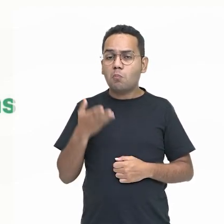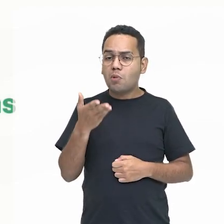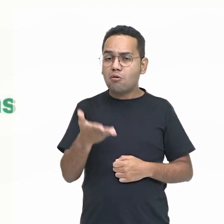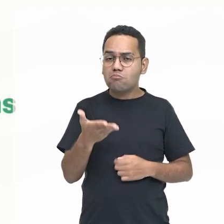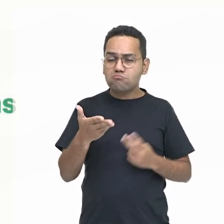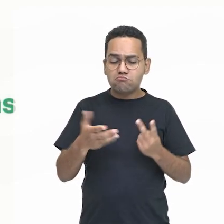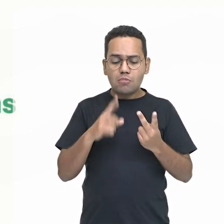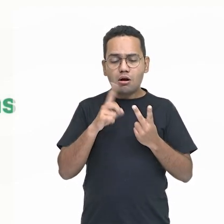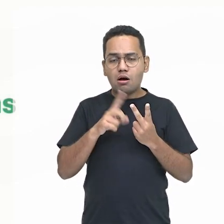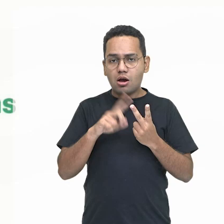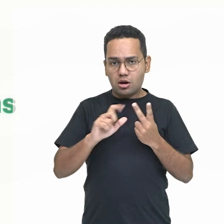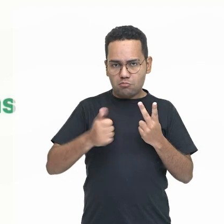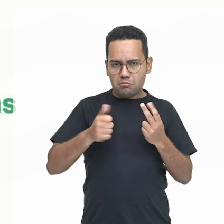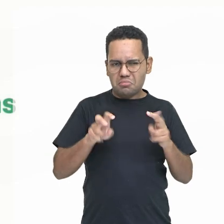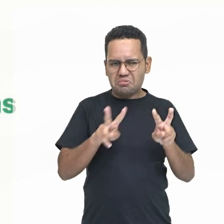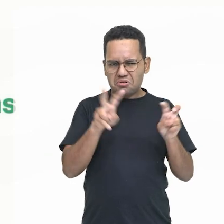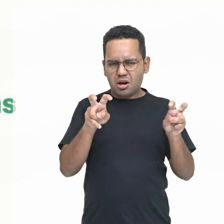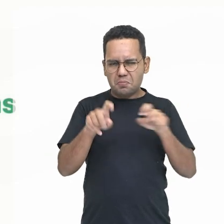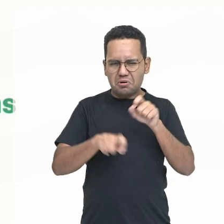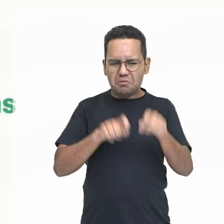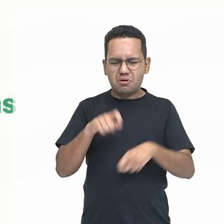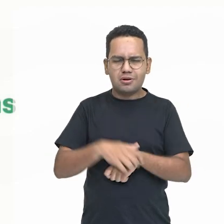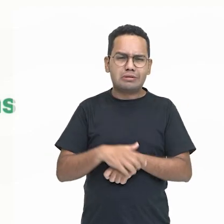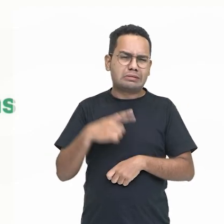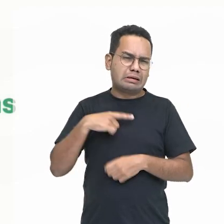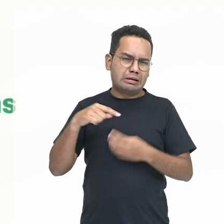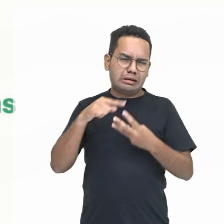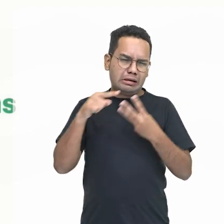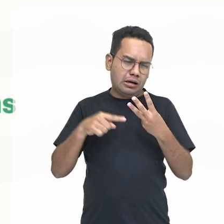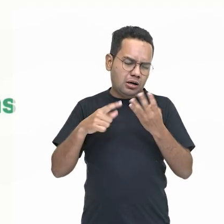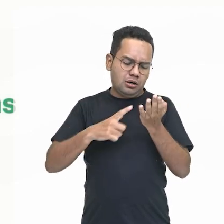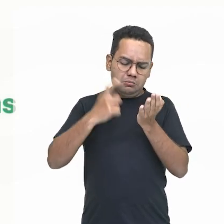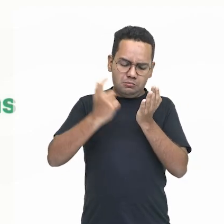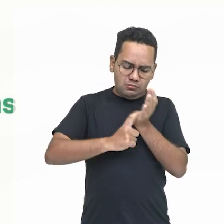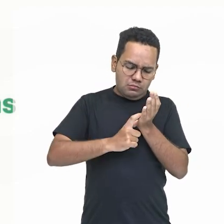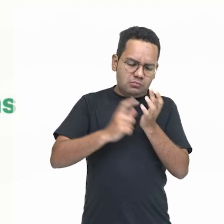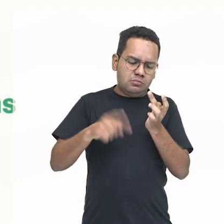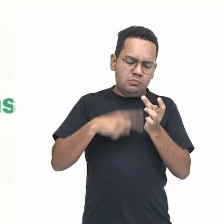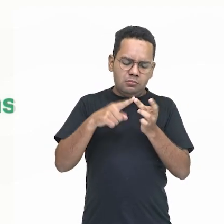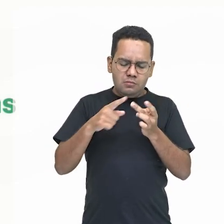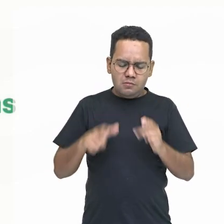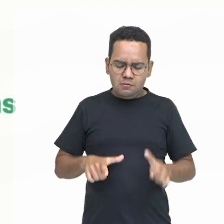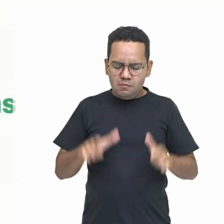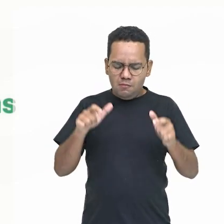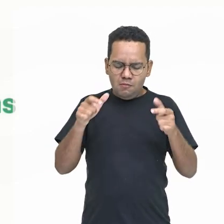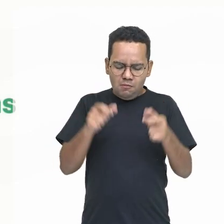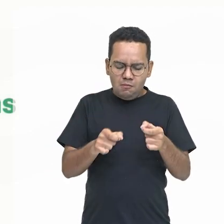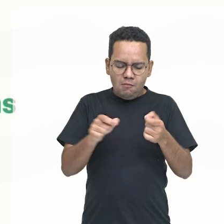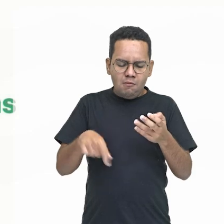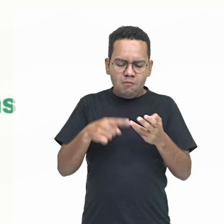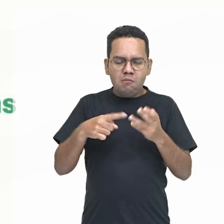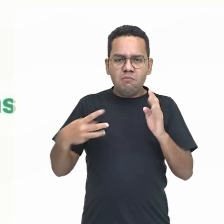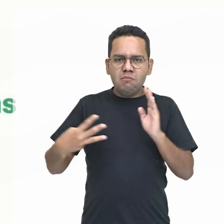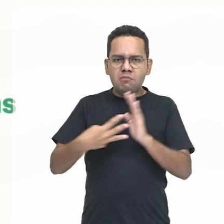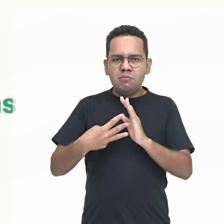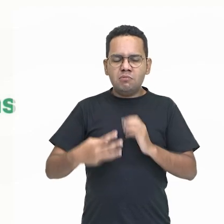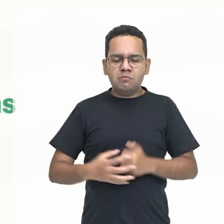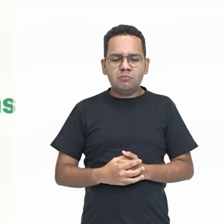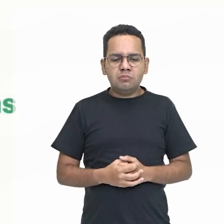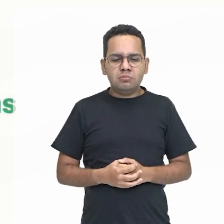por exemplo, você tem as pilhas, baterias e tomadas. Uma outra coisa também